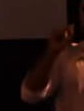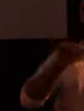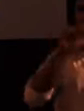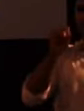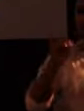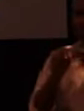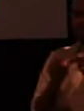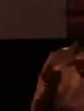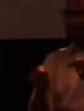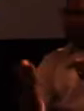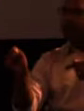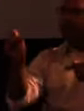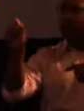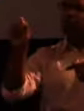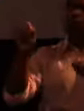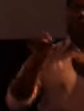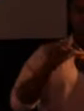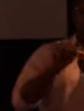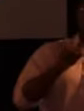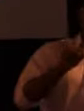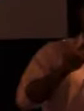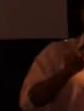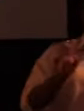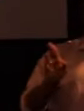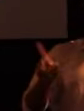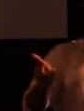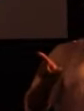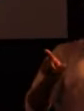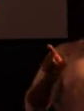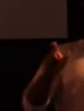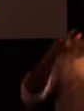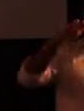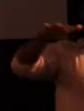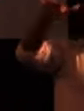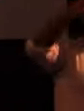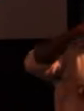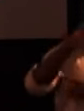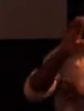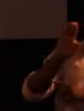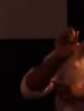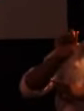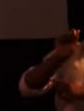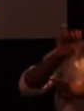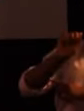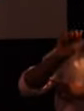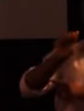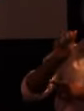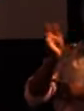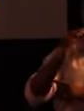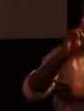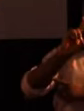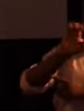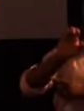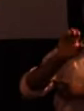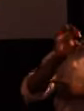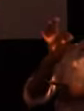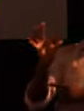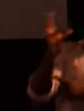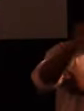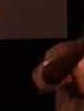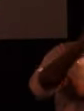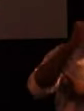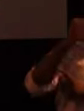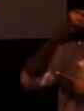têm características distintas. Na Baía de Todos os Santos, nós mantivemos as